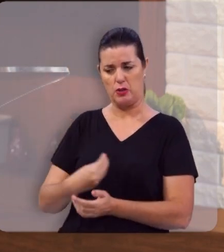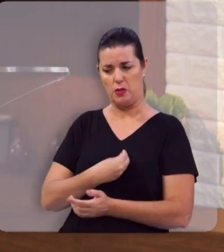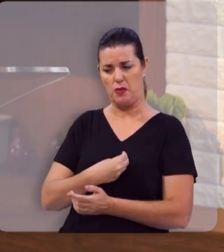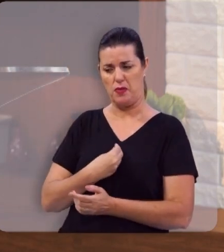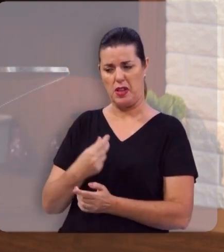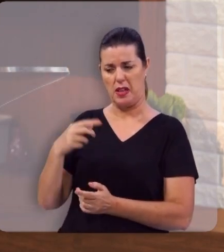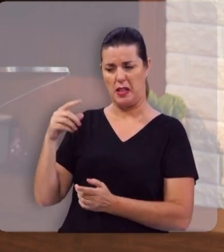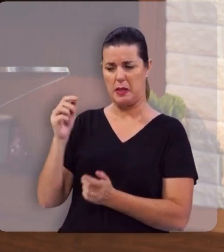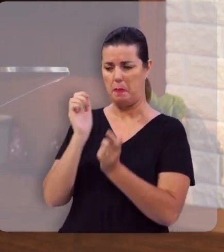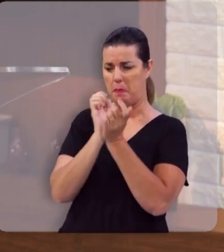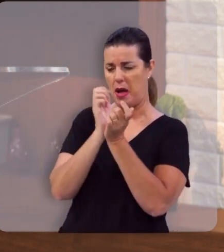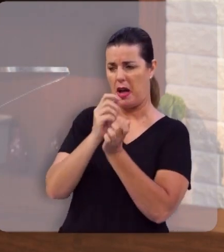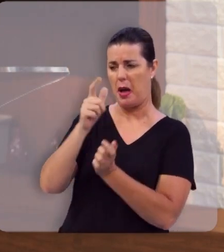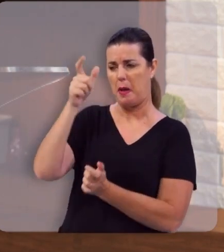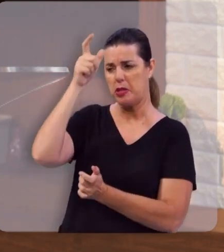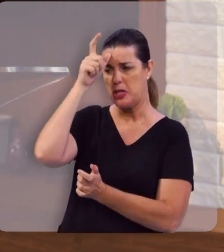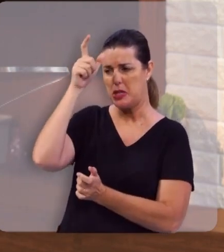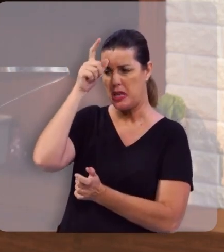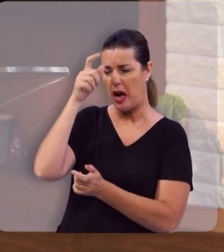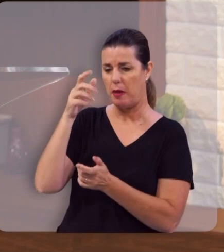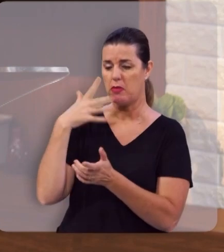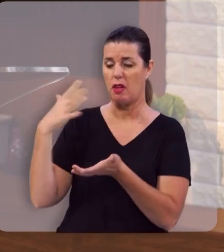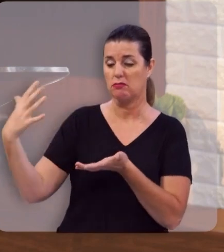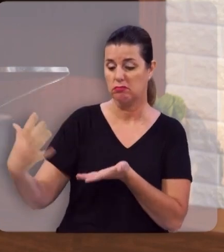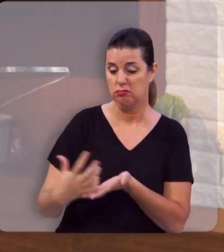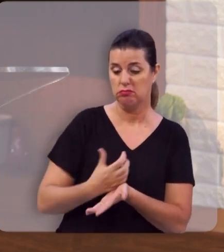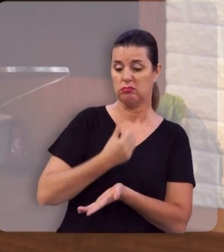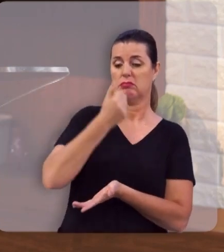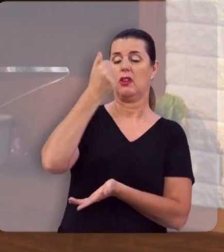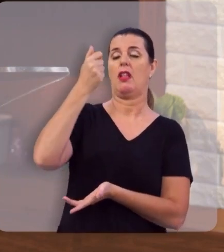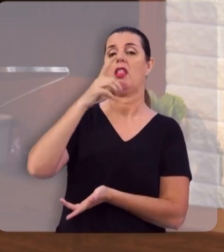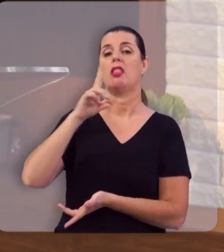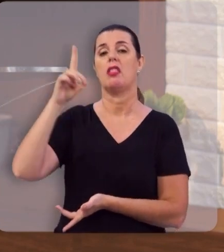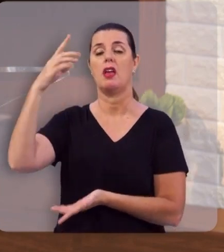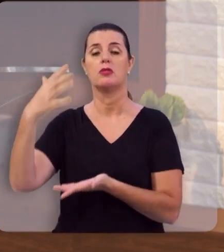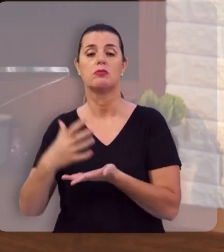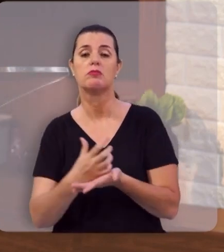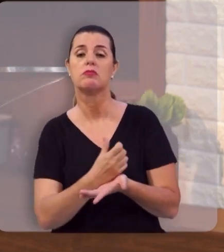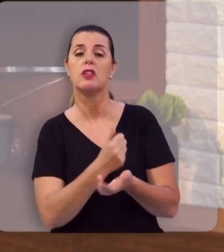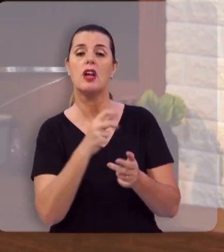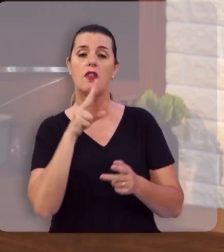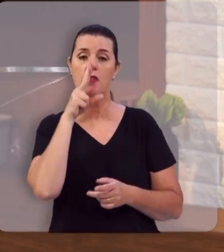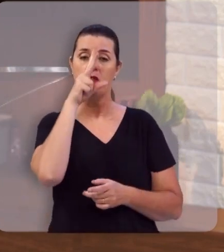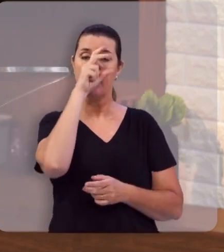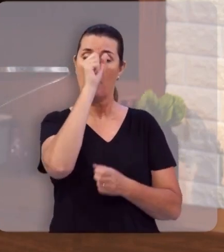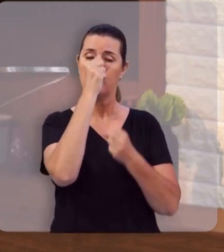no império das trevas, e você foi resgatado de lá como um forte e